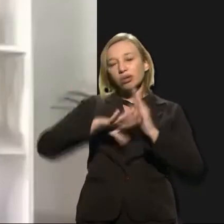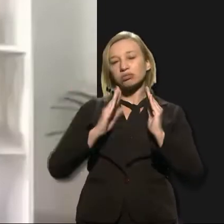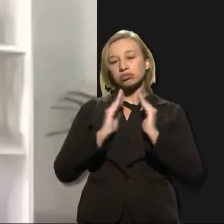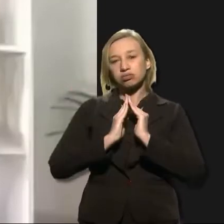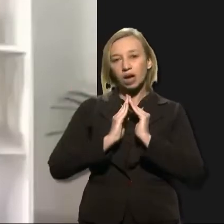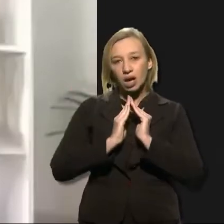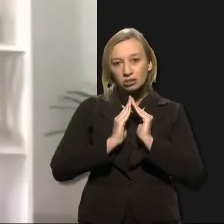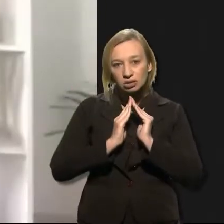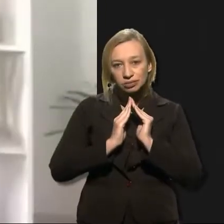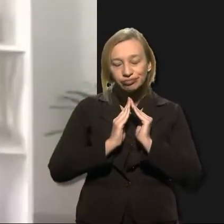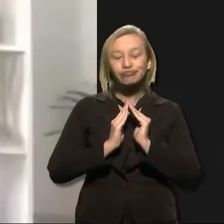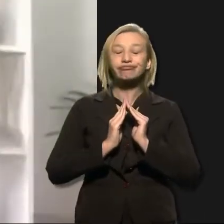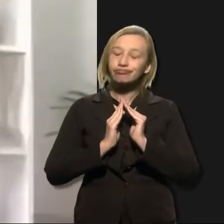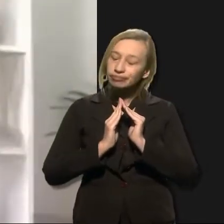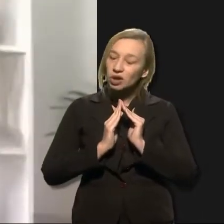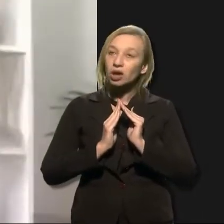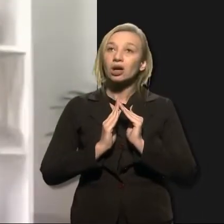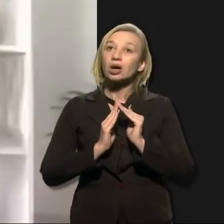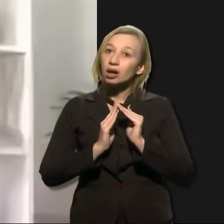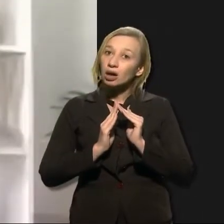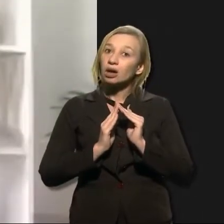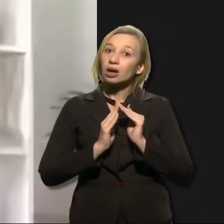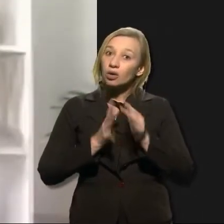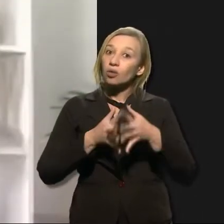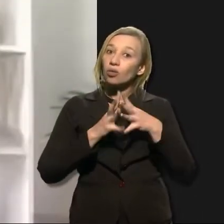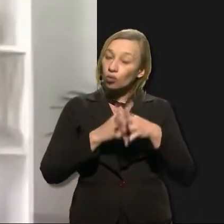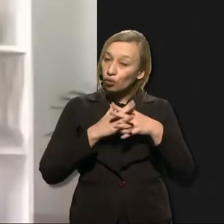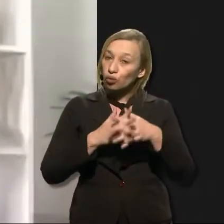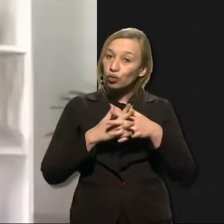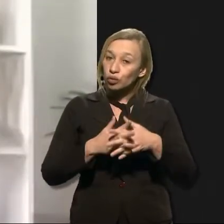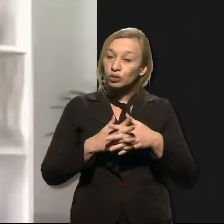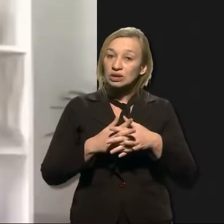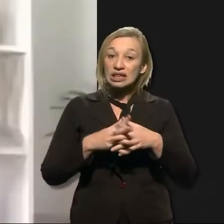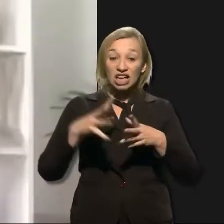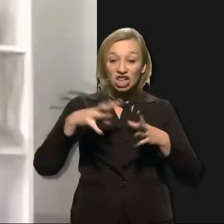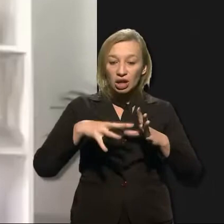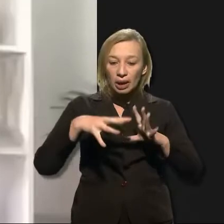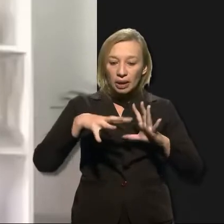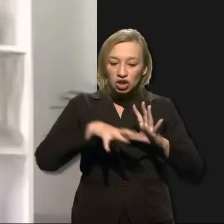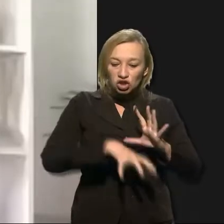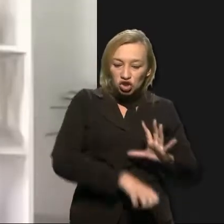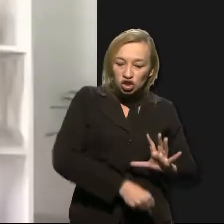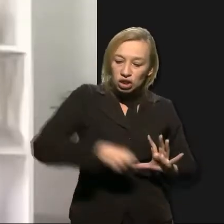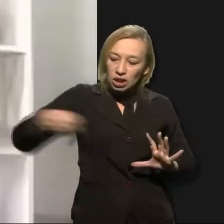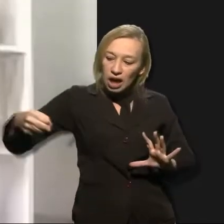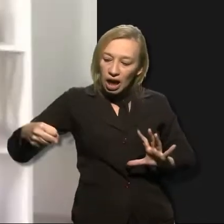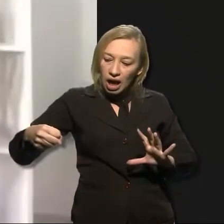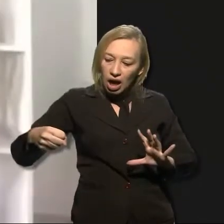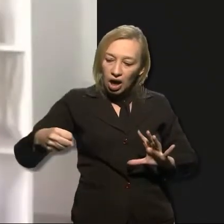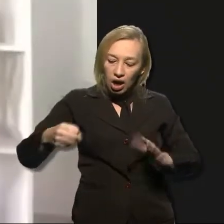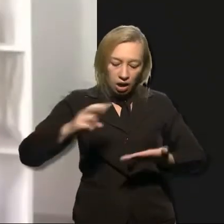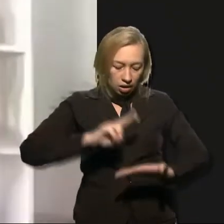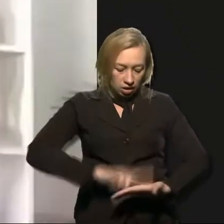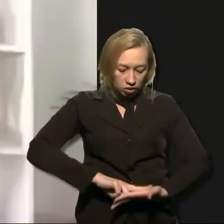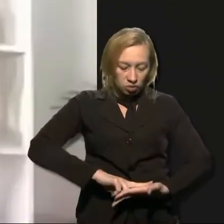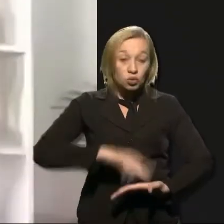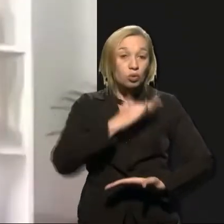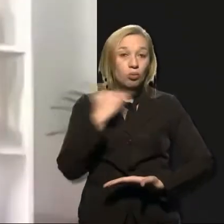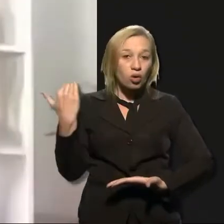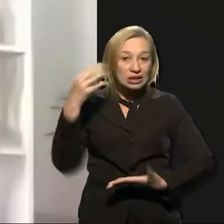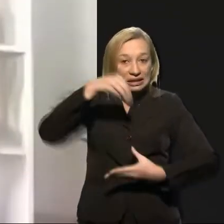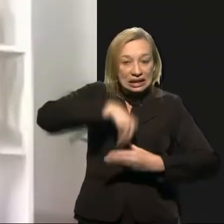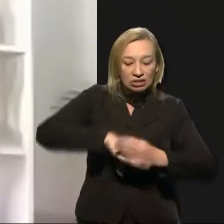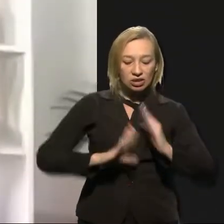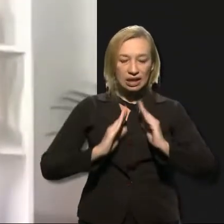morre dentro de casa. Então, a gente tem toda uma situação dramática, que é a retirada do corpo